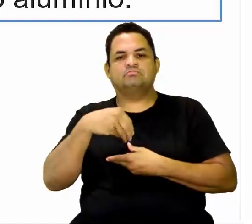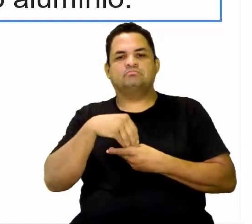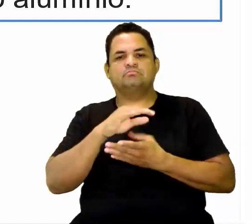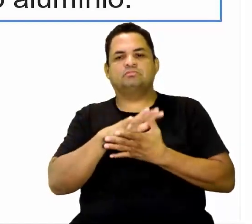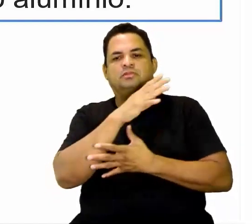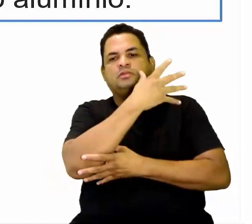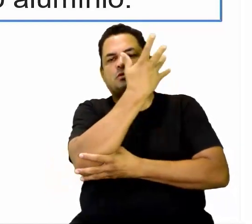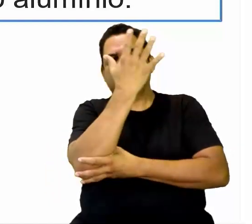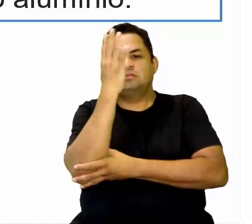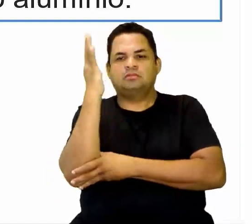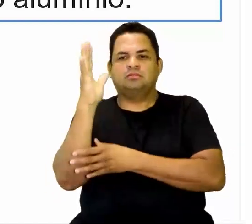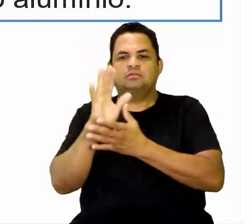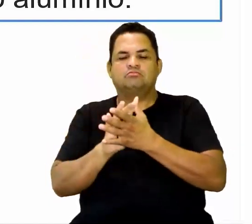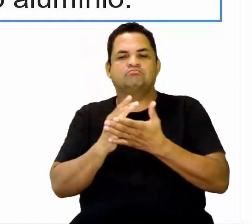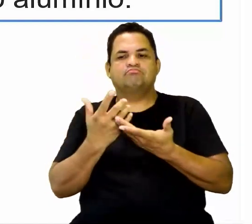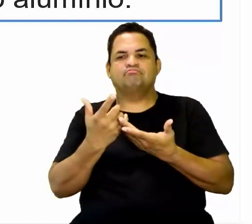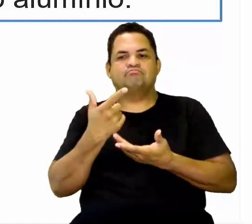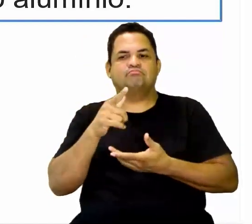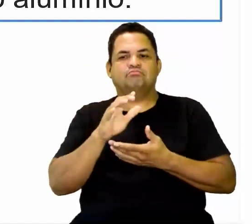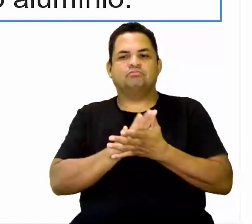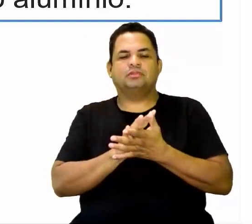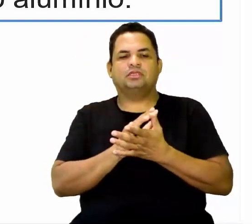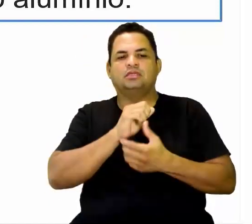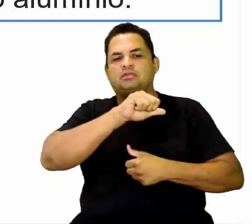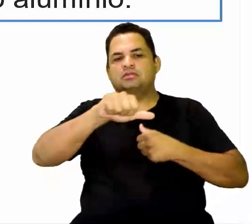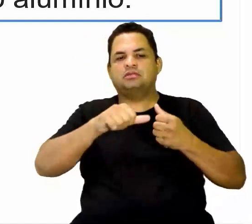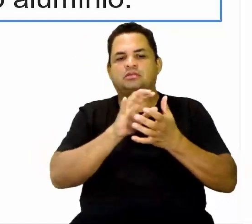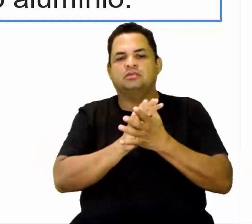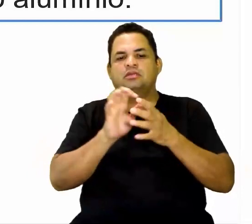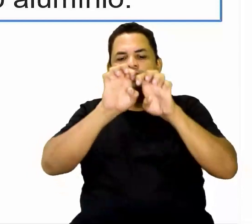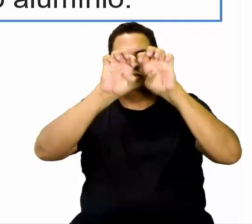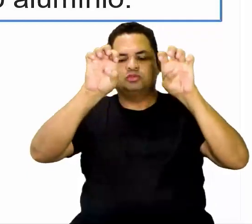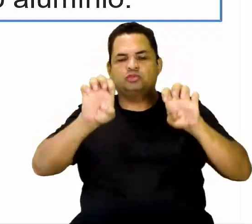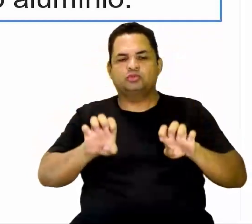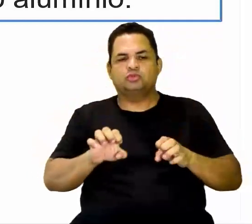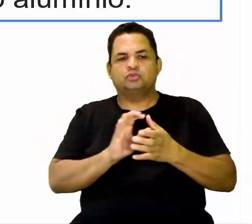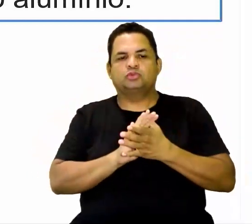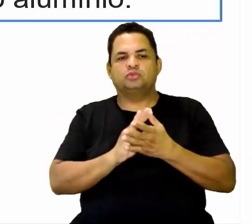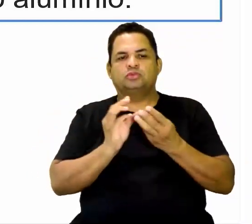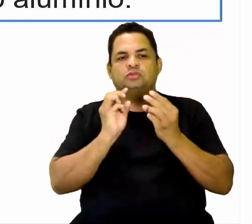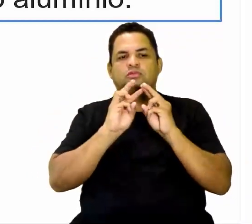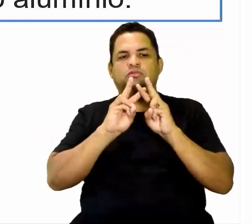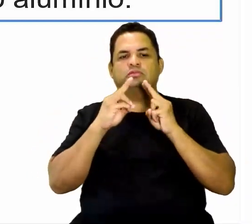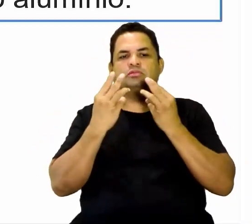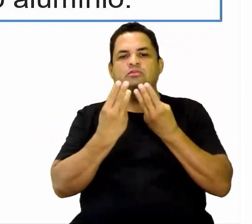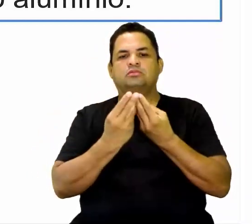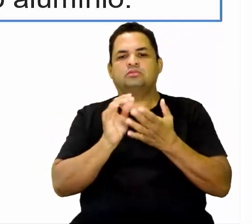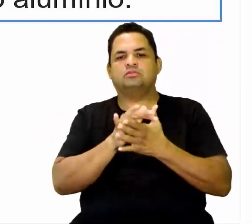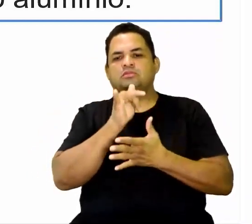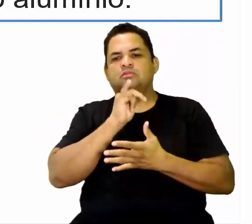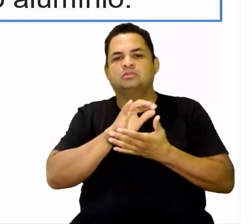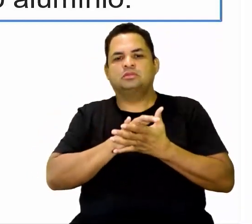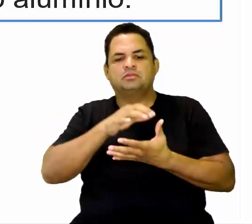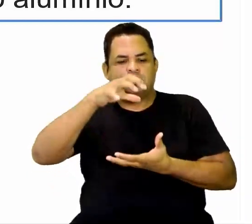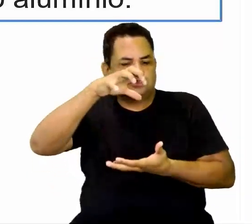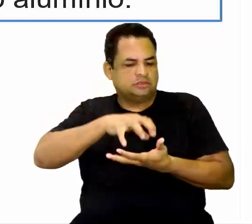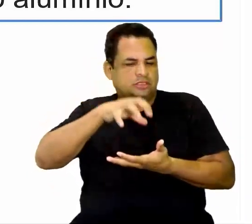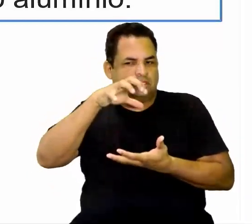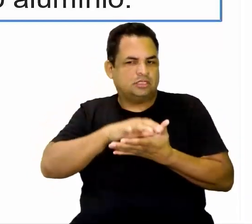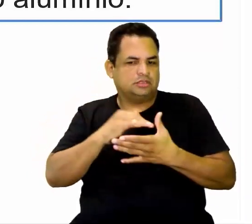natureza sem alterar a estrutura da matéria, né? Exemplo, ao amassar uma lata de